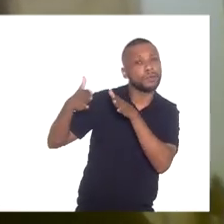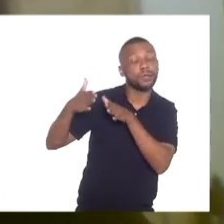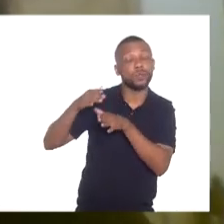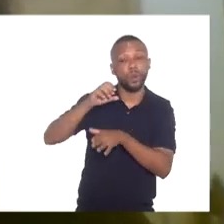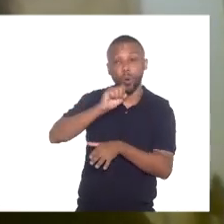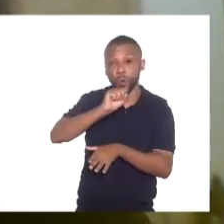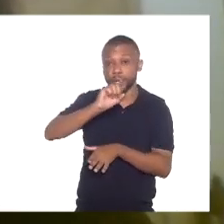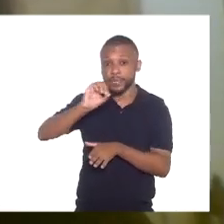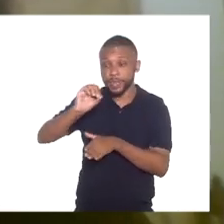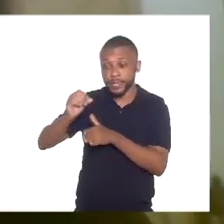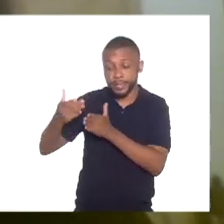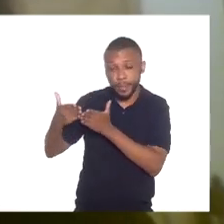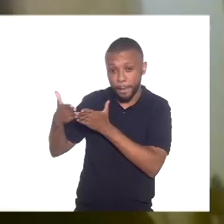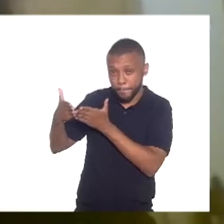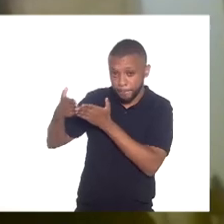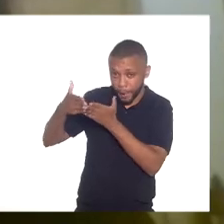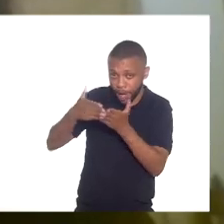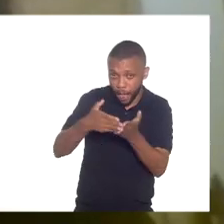apoio, né?